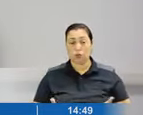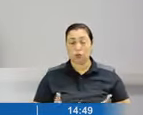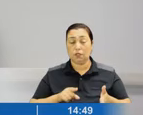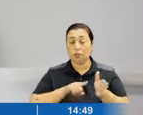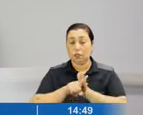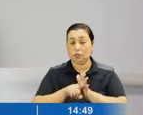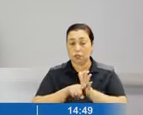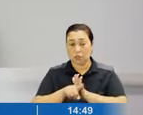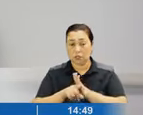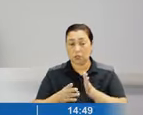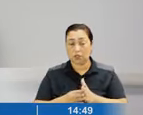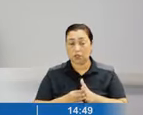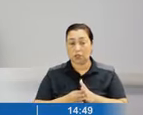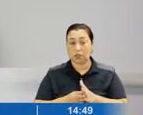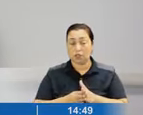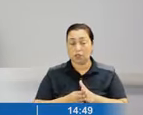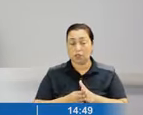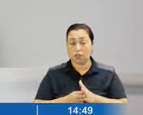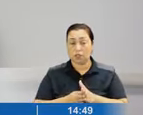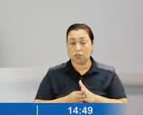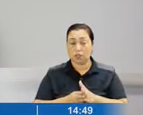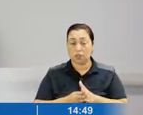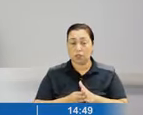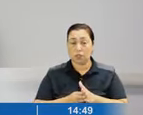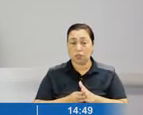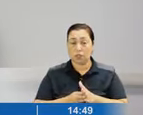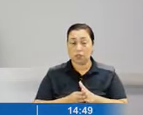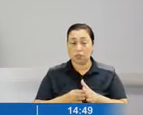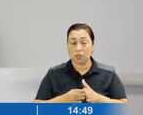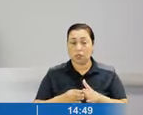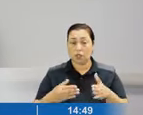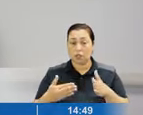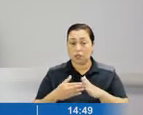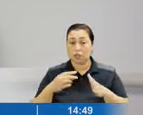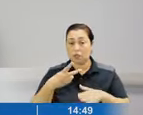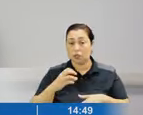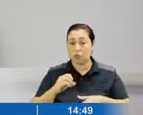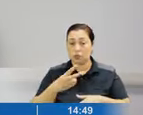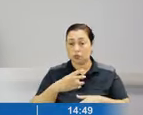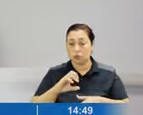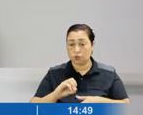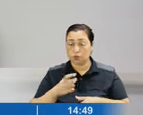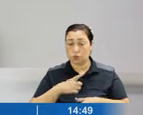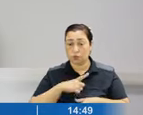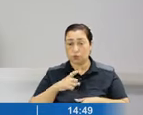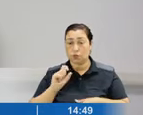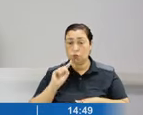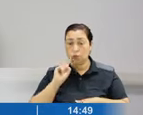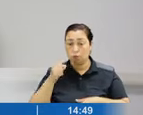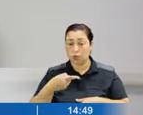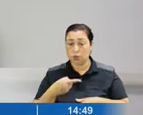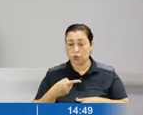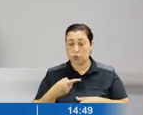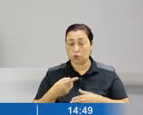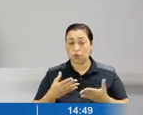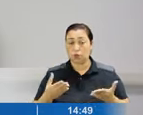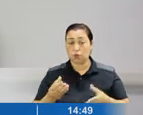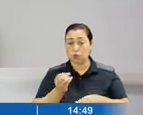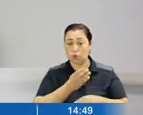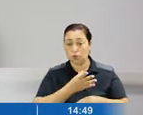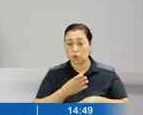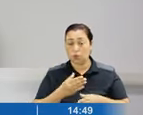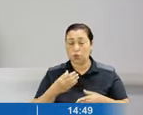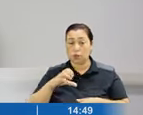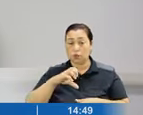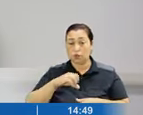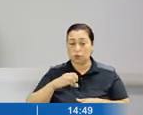é um dado internacional. Até 2020, tínhamos até 1.900.000 casos novos, em